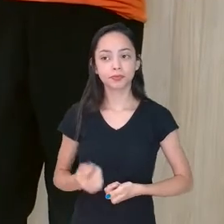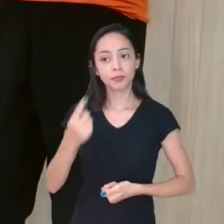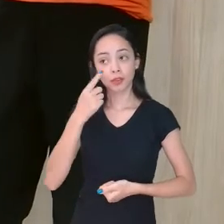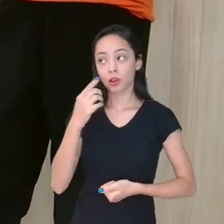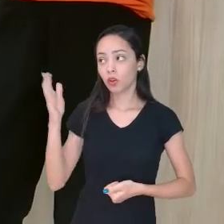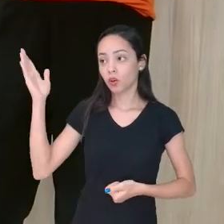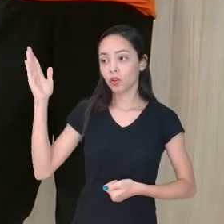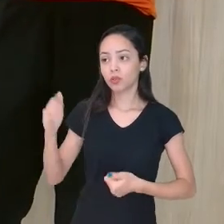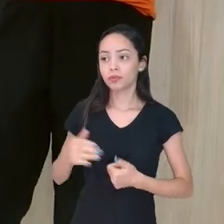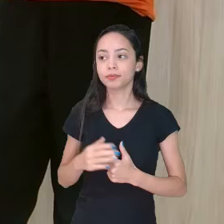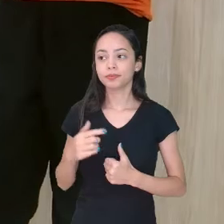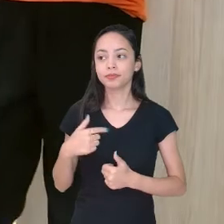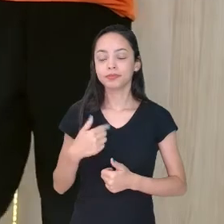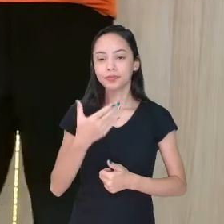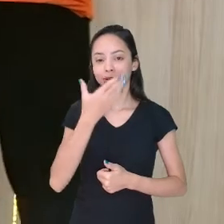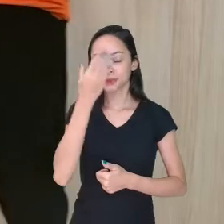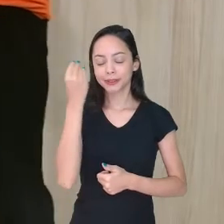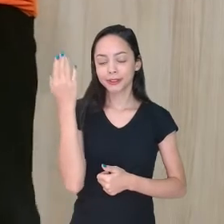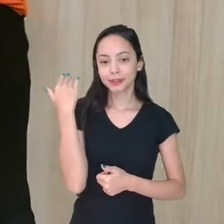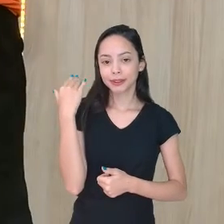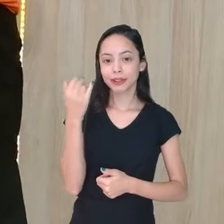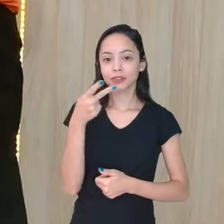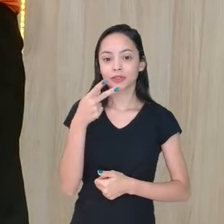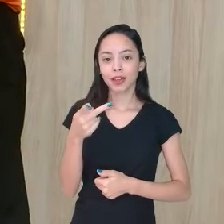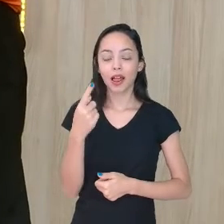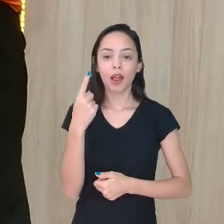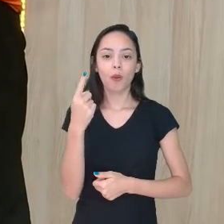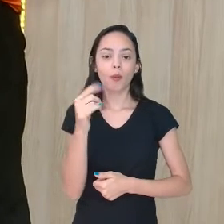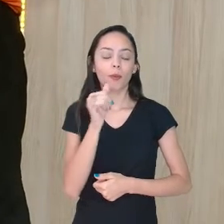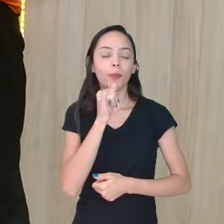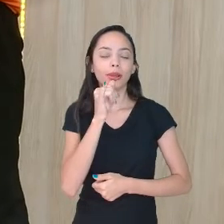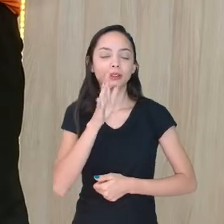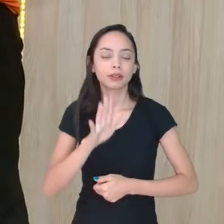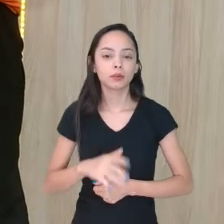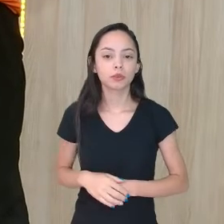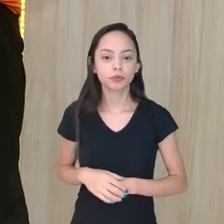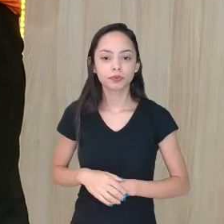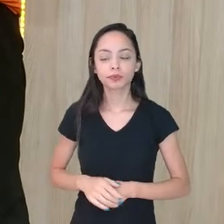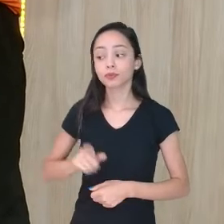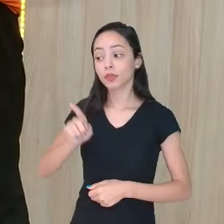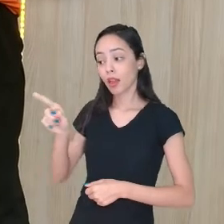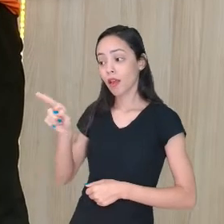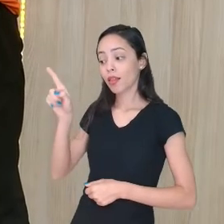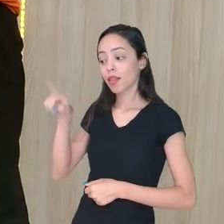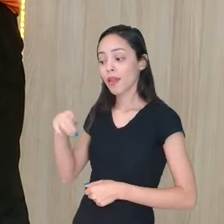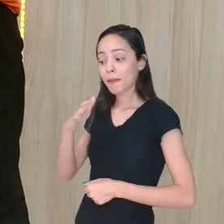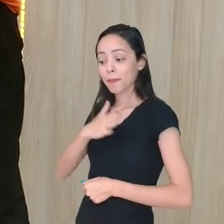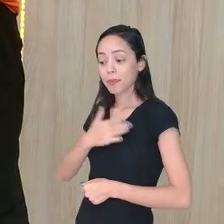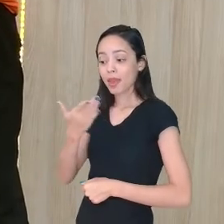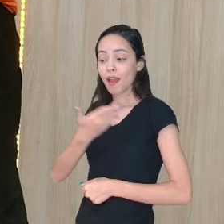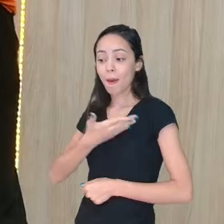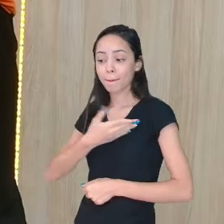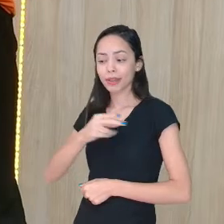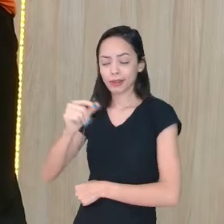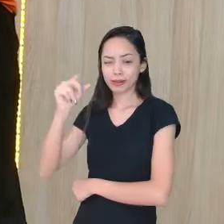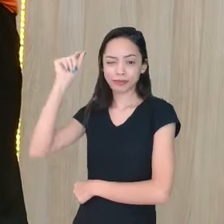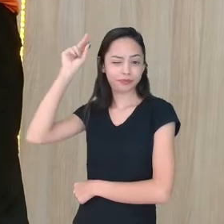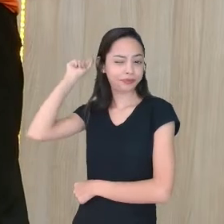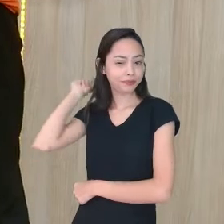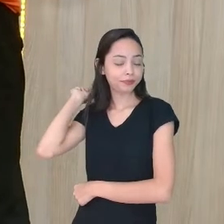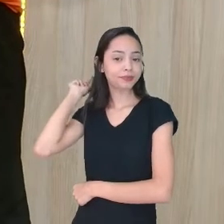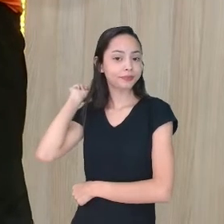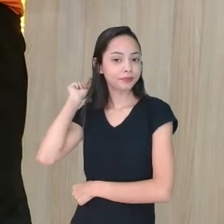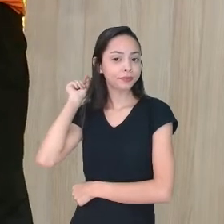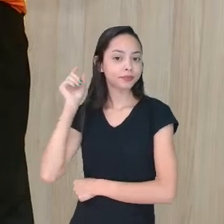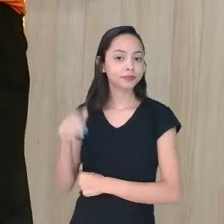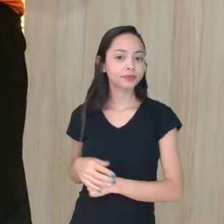Aqui, gente, eu esqueci, né, até de falar um exemplo. Por exemplo, ela é minha amiga antiga. Ou